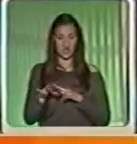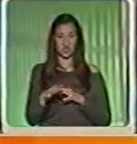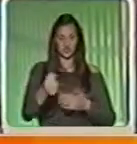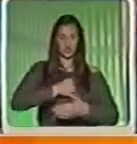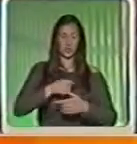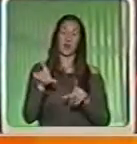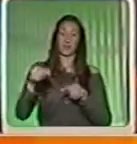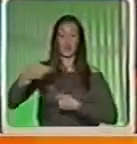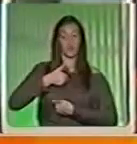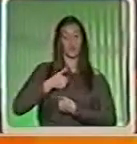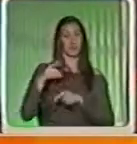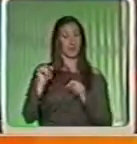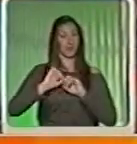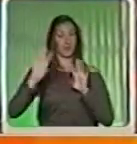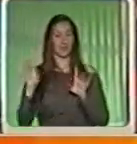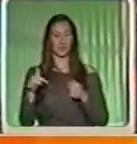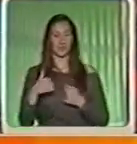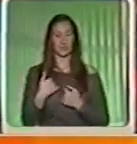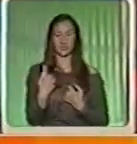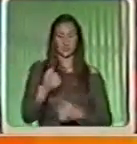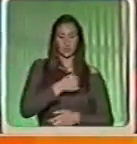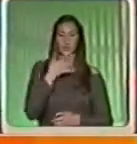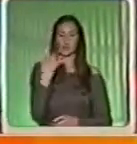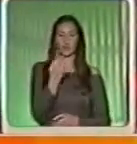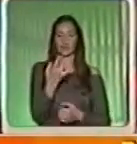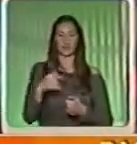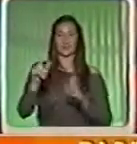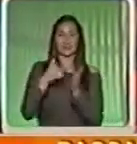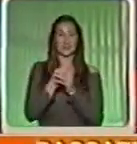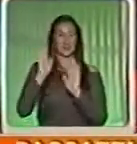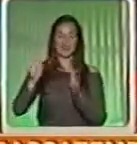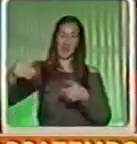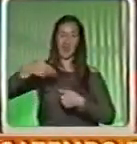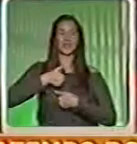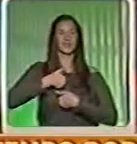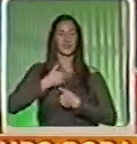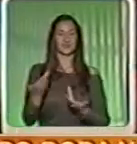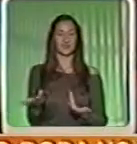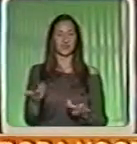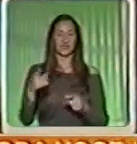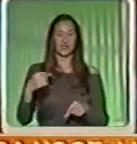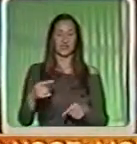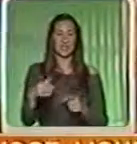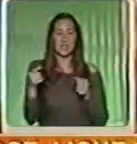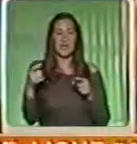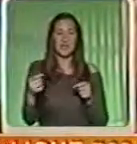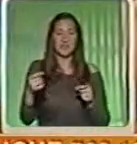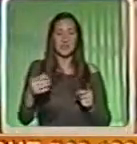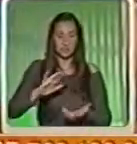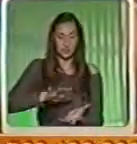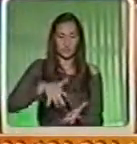Com ajuda, claro. Claro. Já não faço nada, tudo, nada sozinho, já faço tudo com ajuda. E tem ali uma cataplana de marisco.